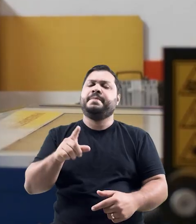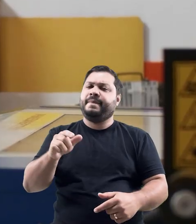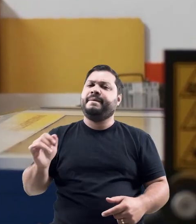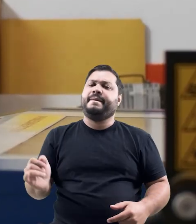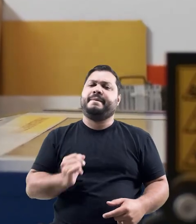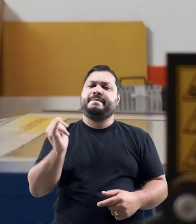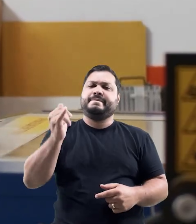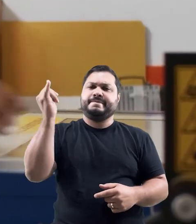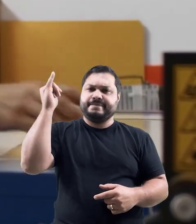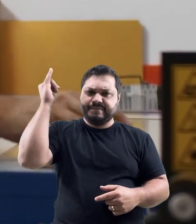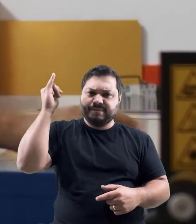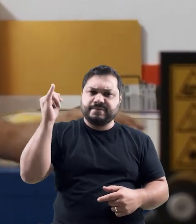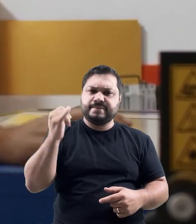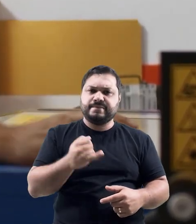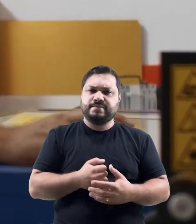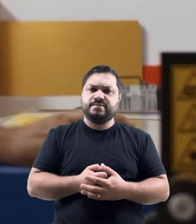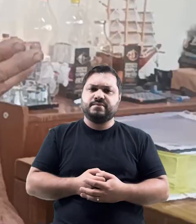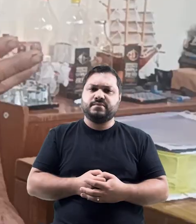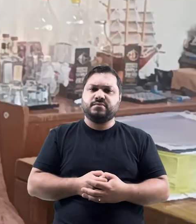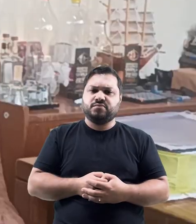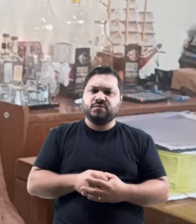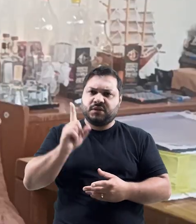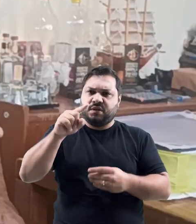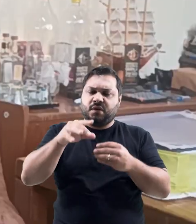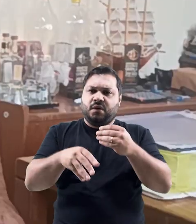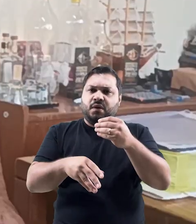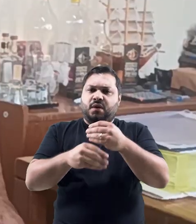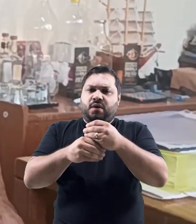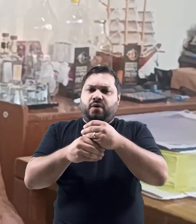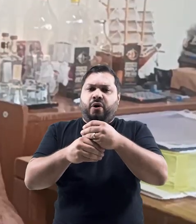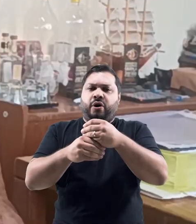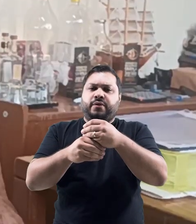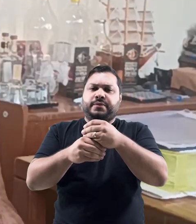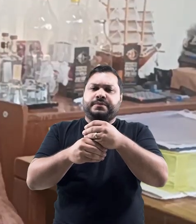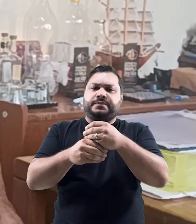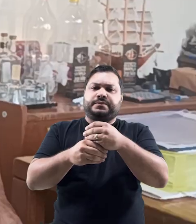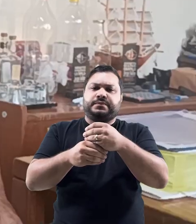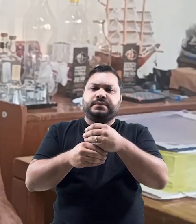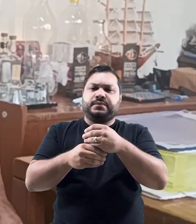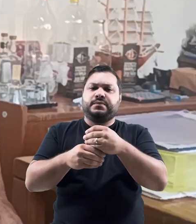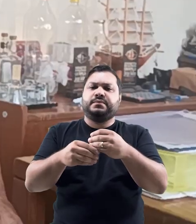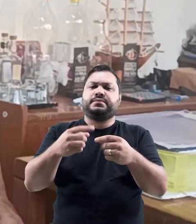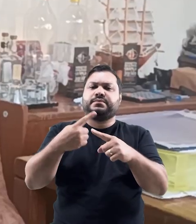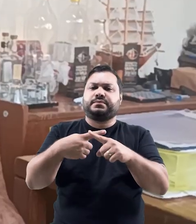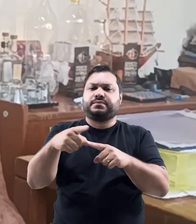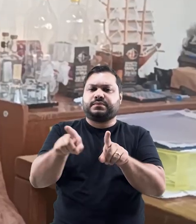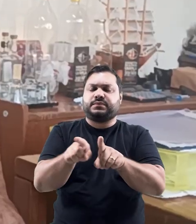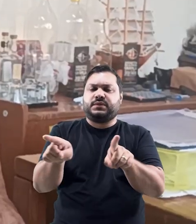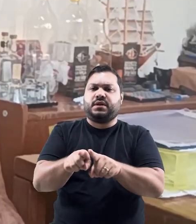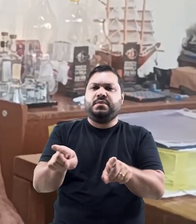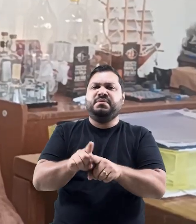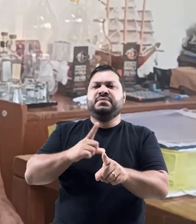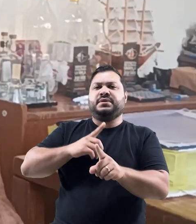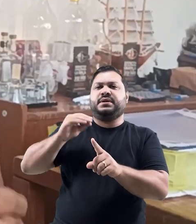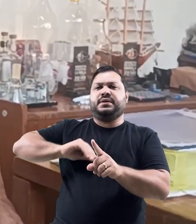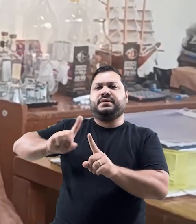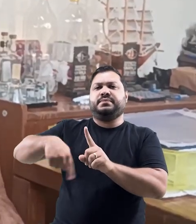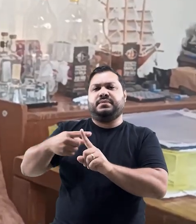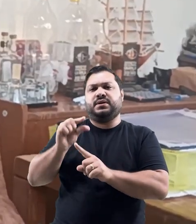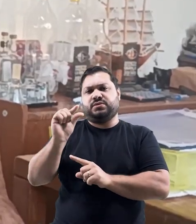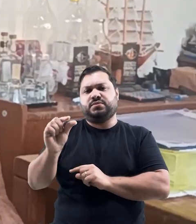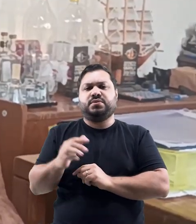muito importante, né? Acaba sendo um complemento até de renda extra, porque você também recebe um pouco a mais,